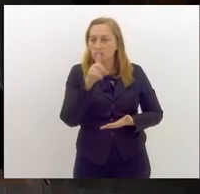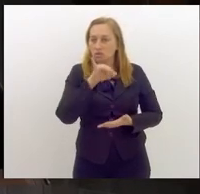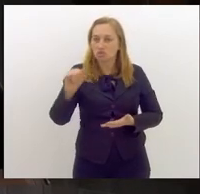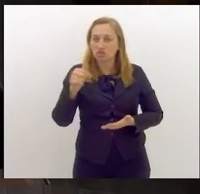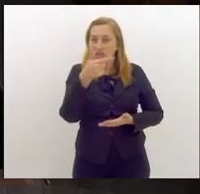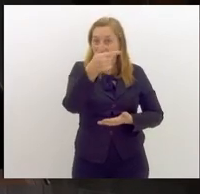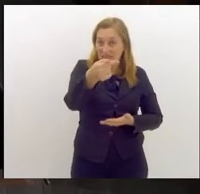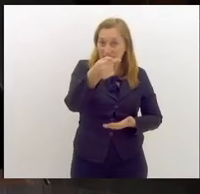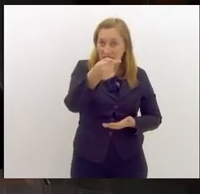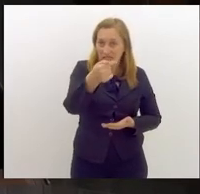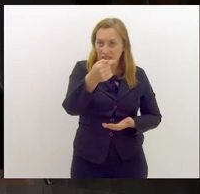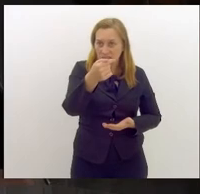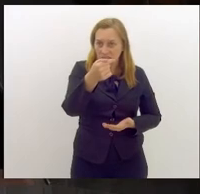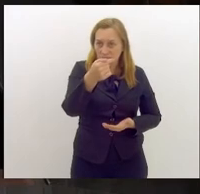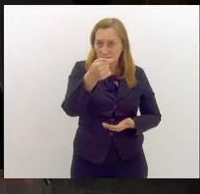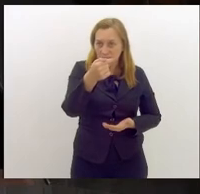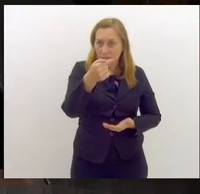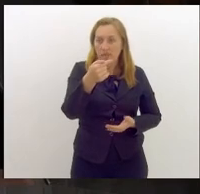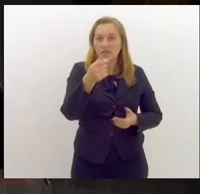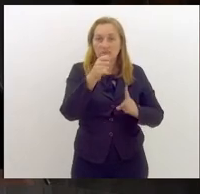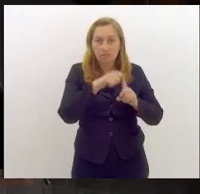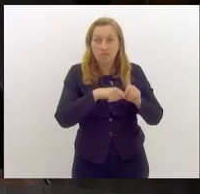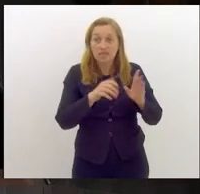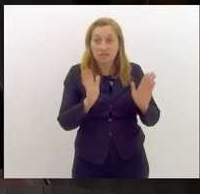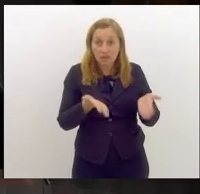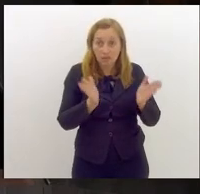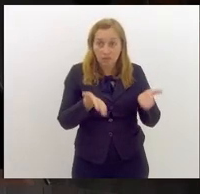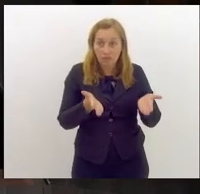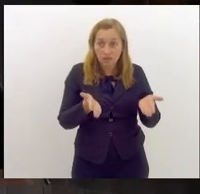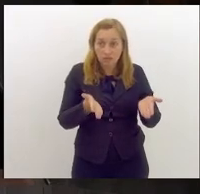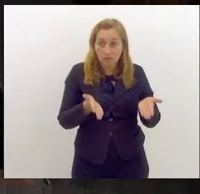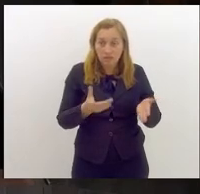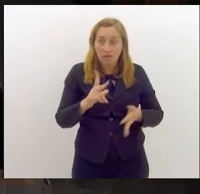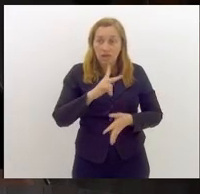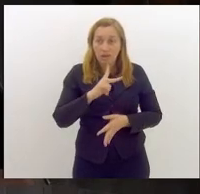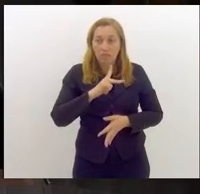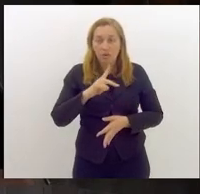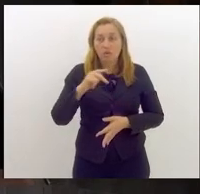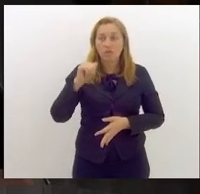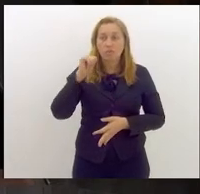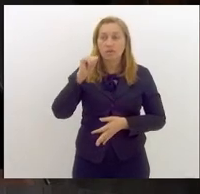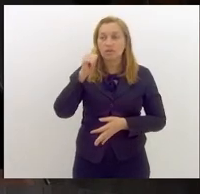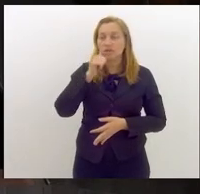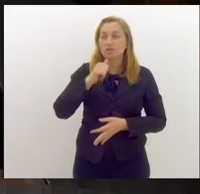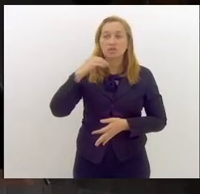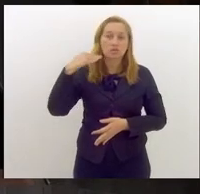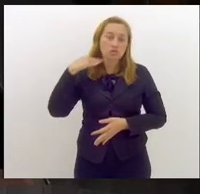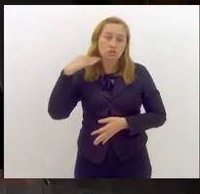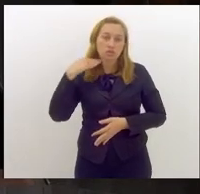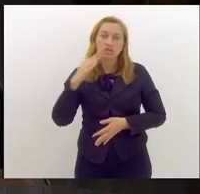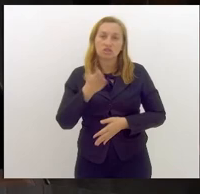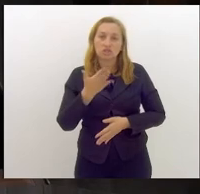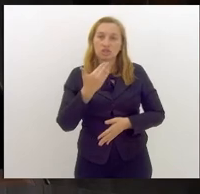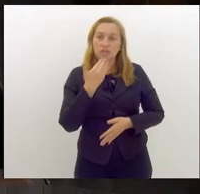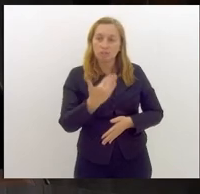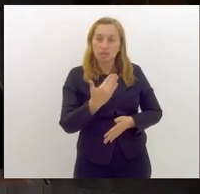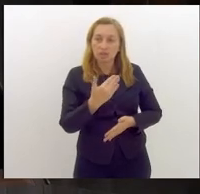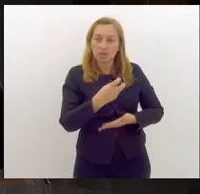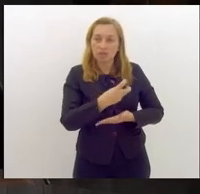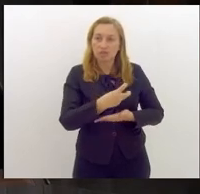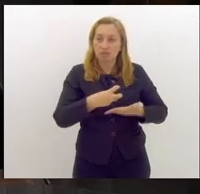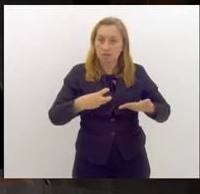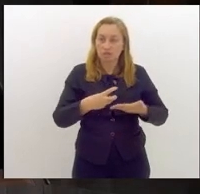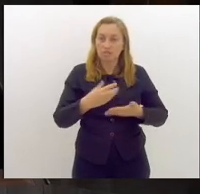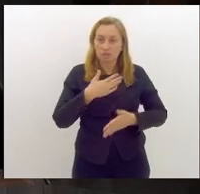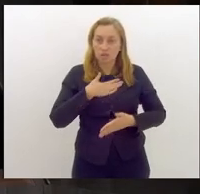7 desse mês a própria juíza que já tinha mandado pediu abrir o processo de